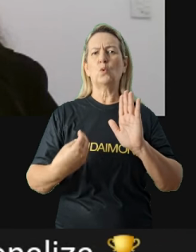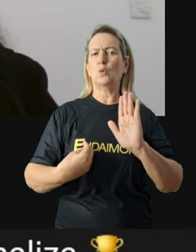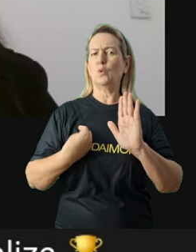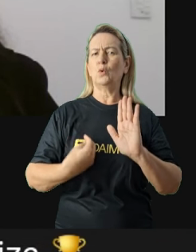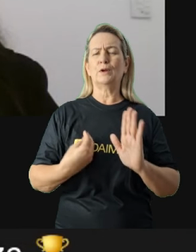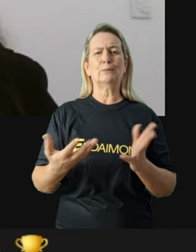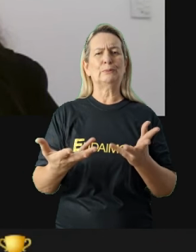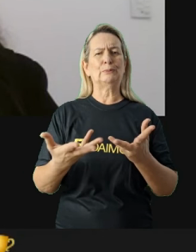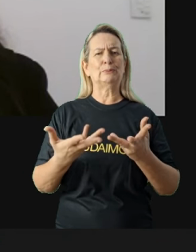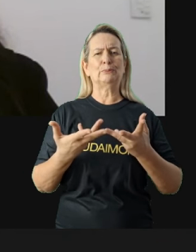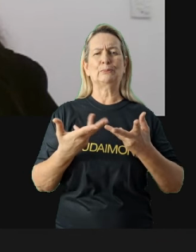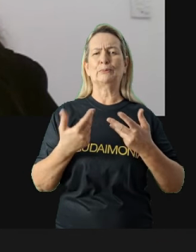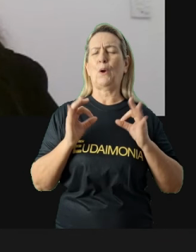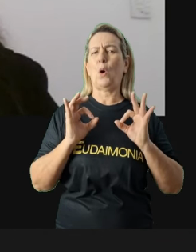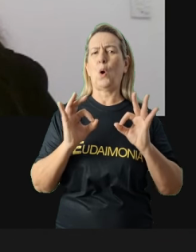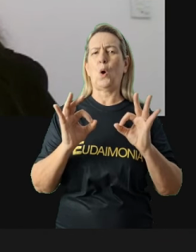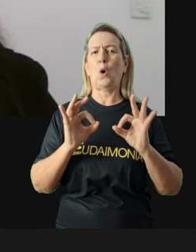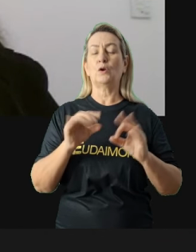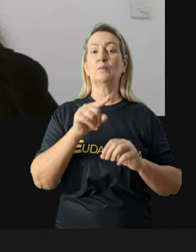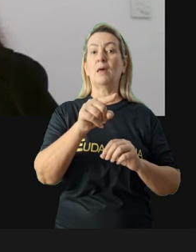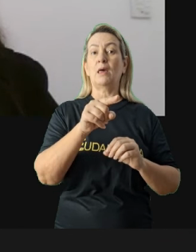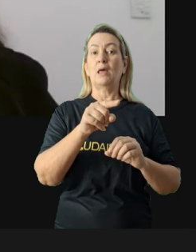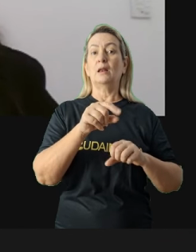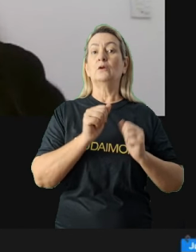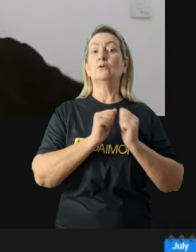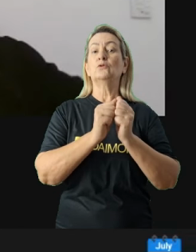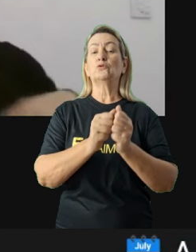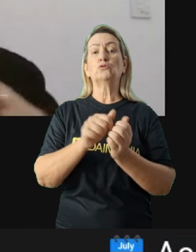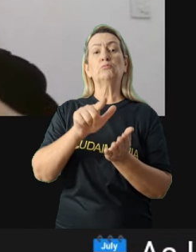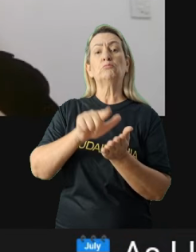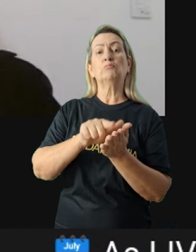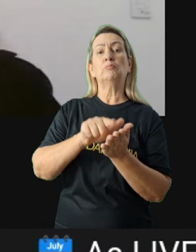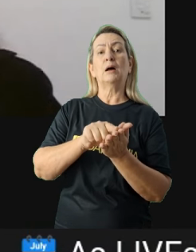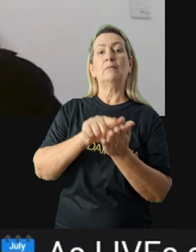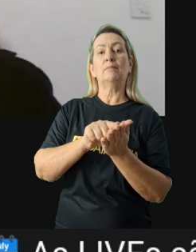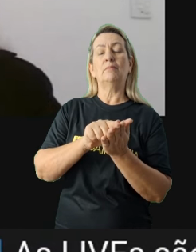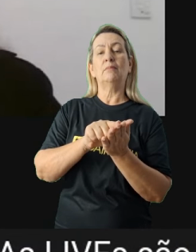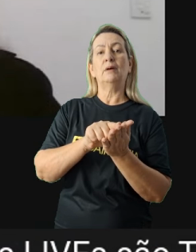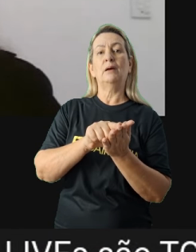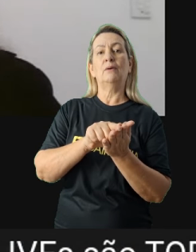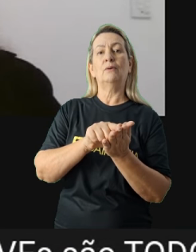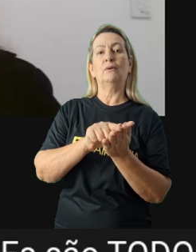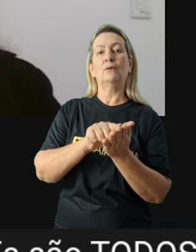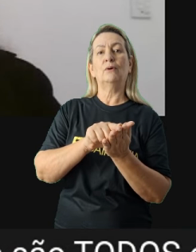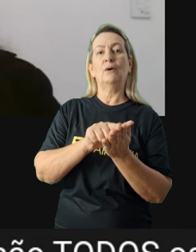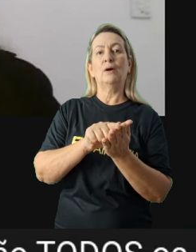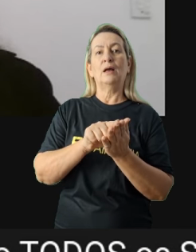currículo sensacional, que ele levou uma folha